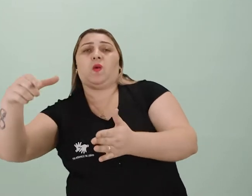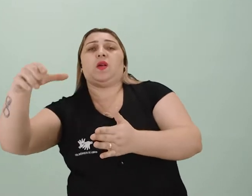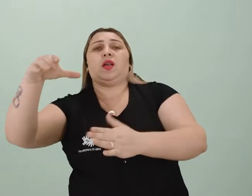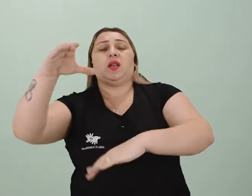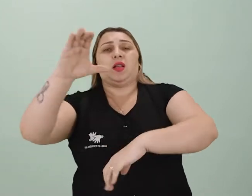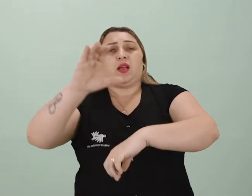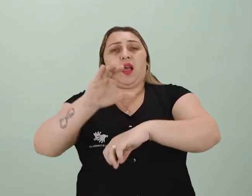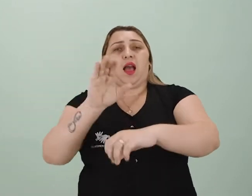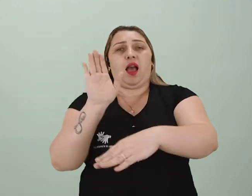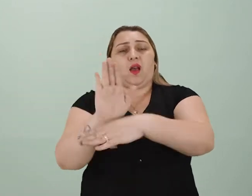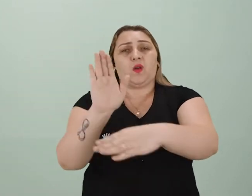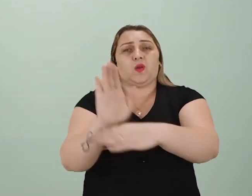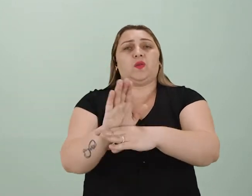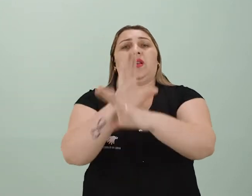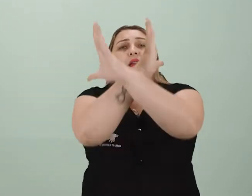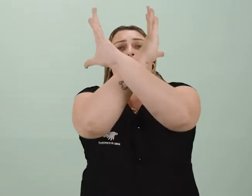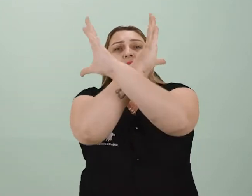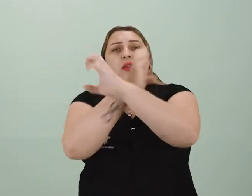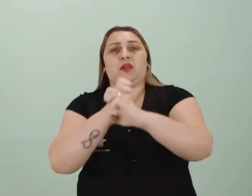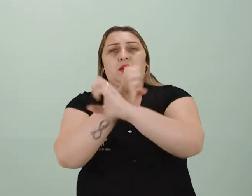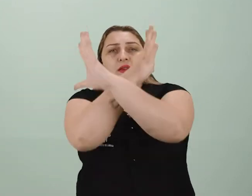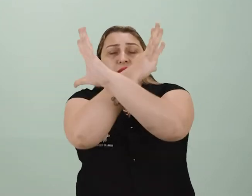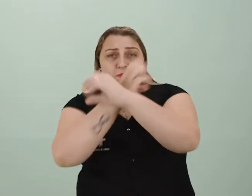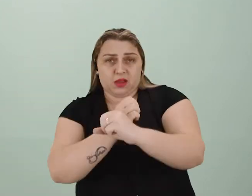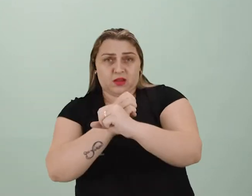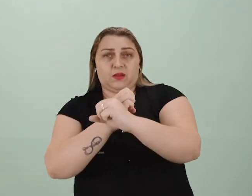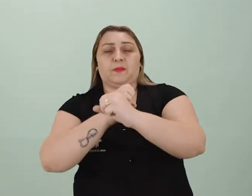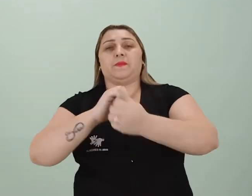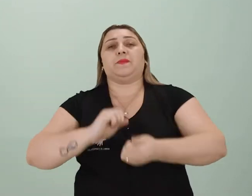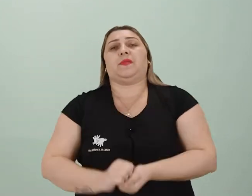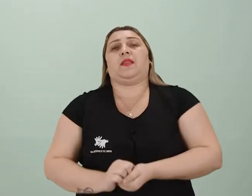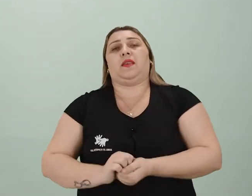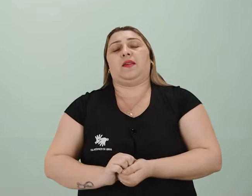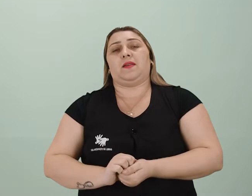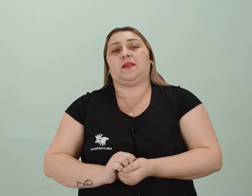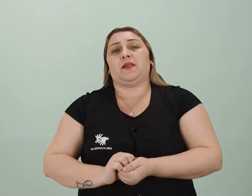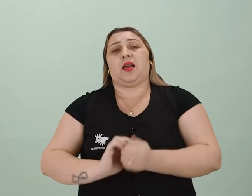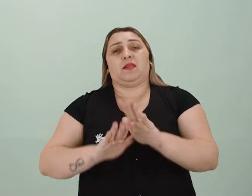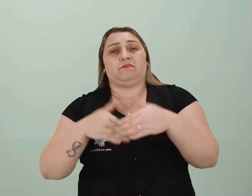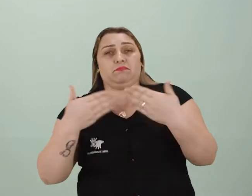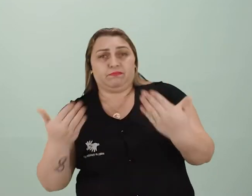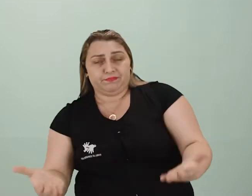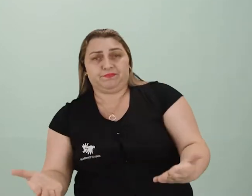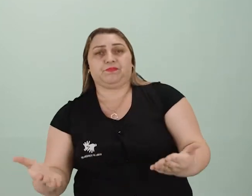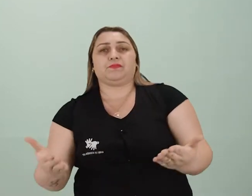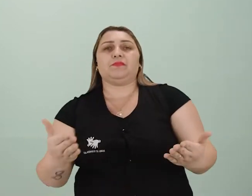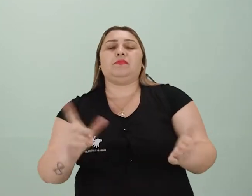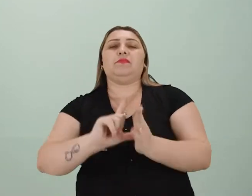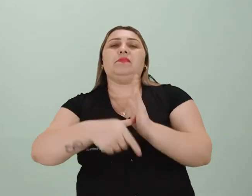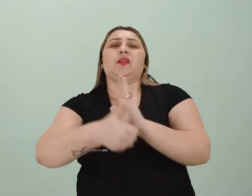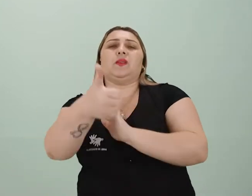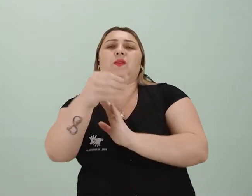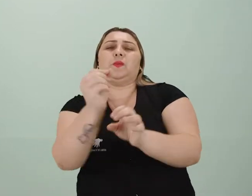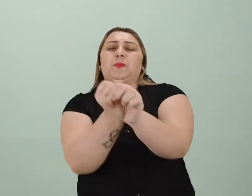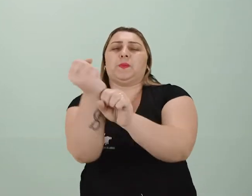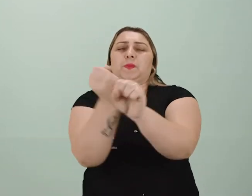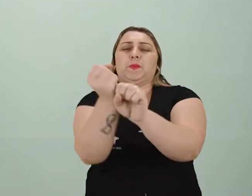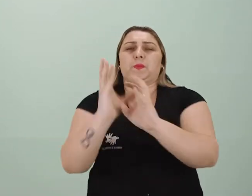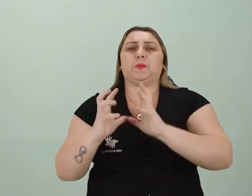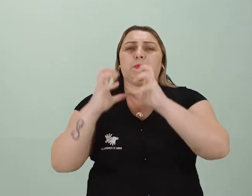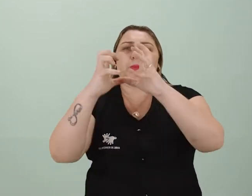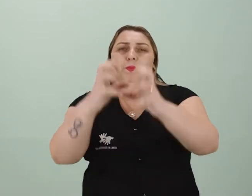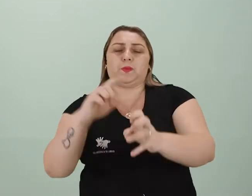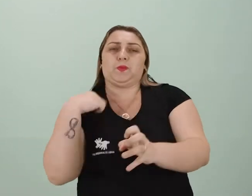cidades-estado apoiaram a cidade de Esparta. Nesse episódio, depois de 10 anos aí de